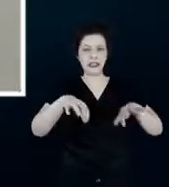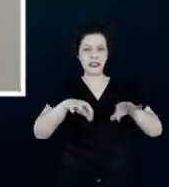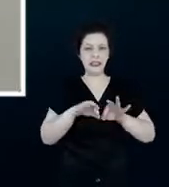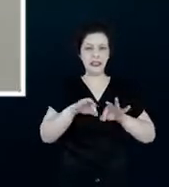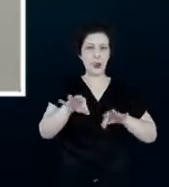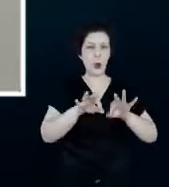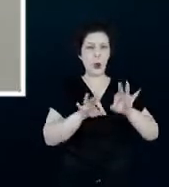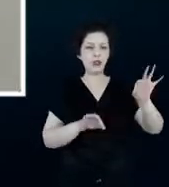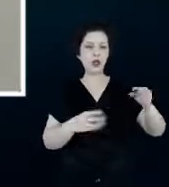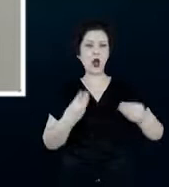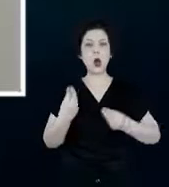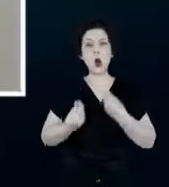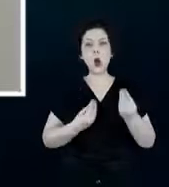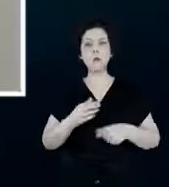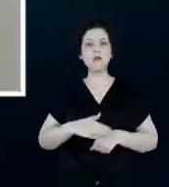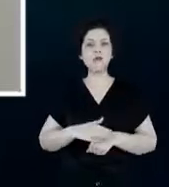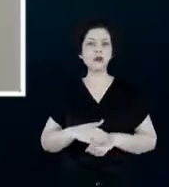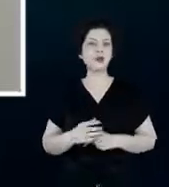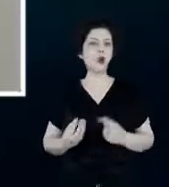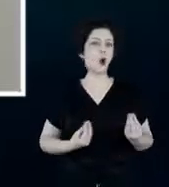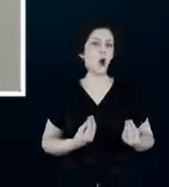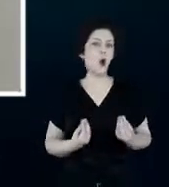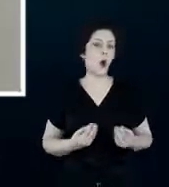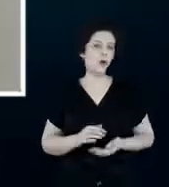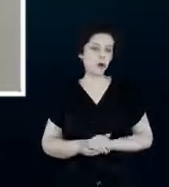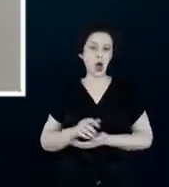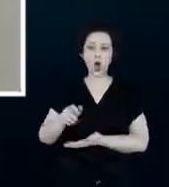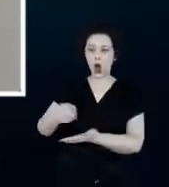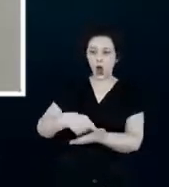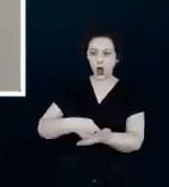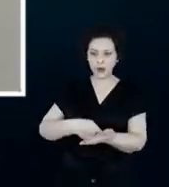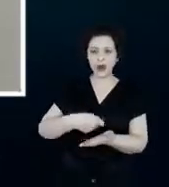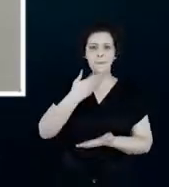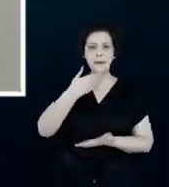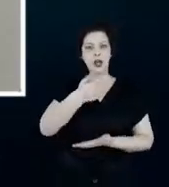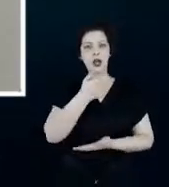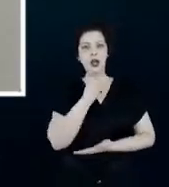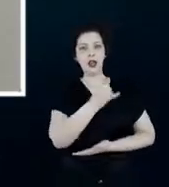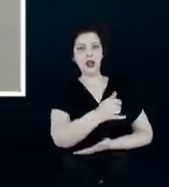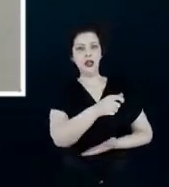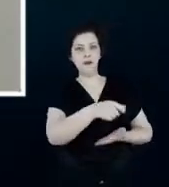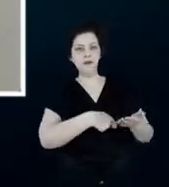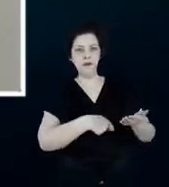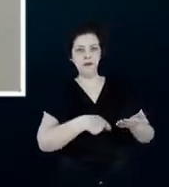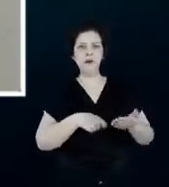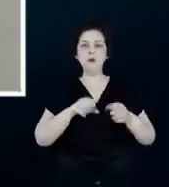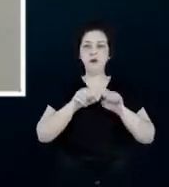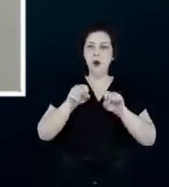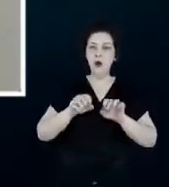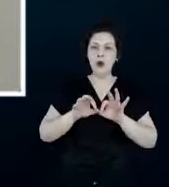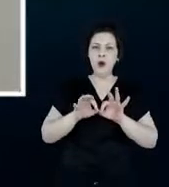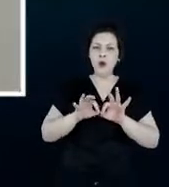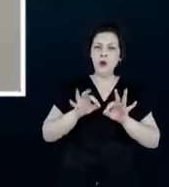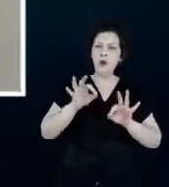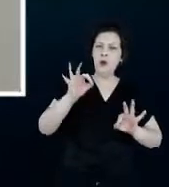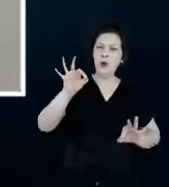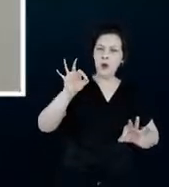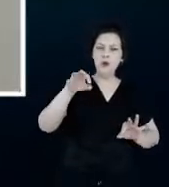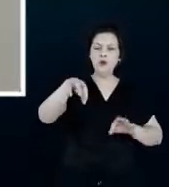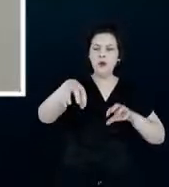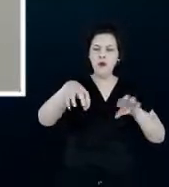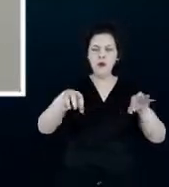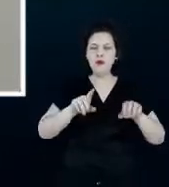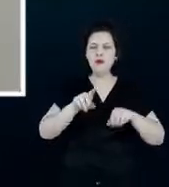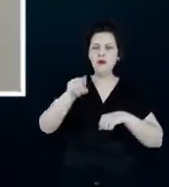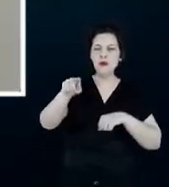que é como que a gente faz para possibilitar uma contratação mais eficiente de energia nos sistemas isolados. Antigamente, a gente tinha, né,